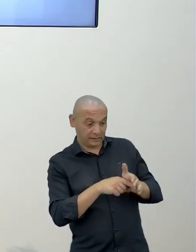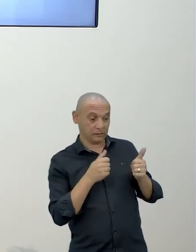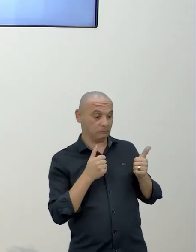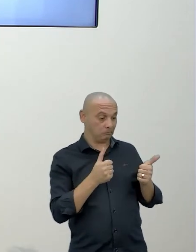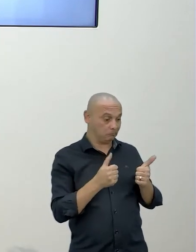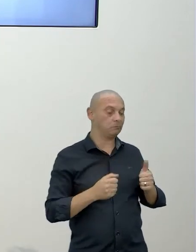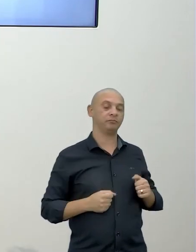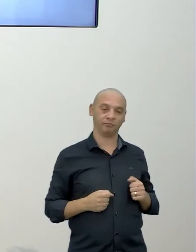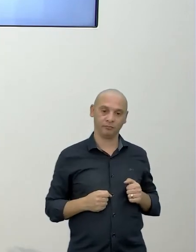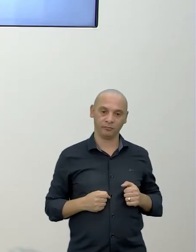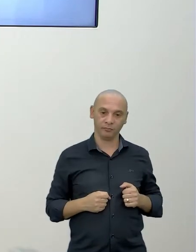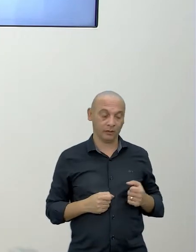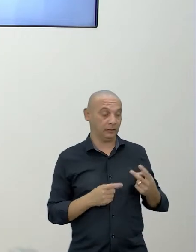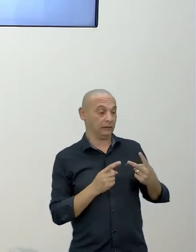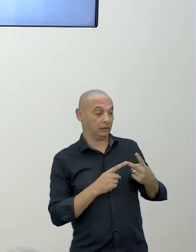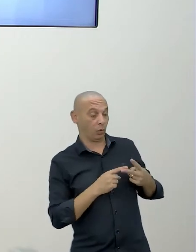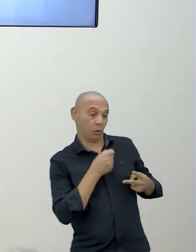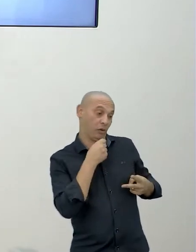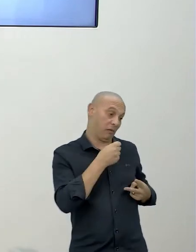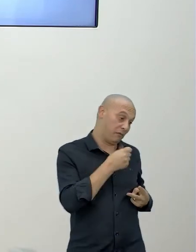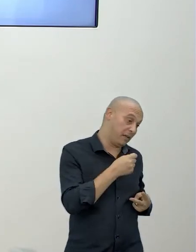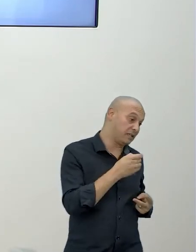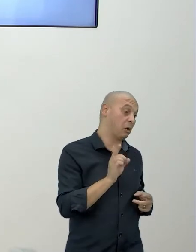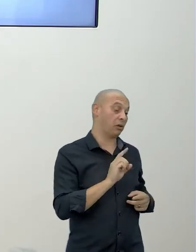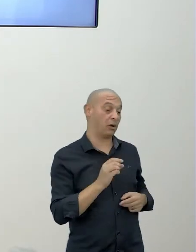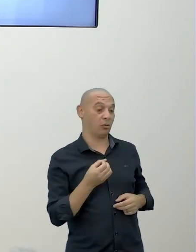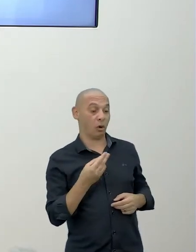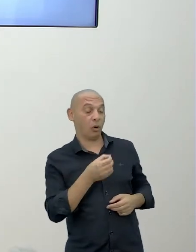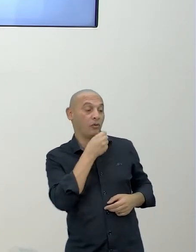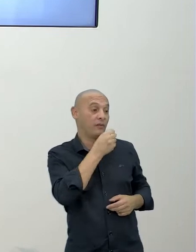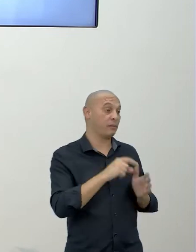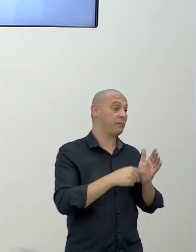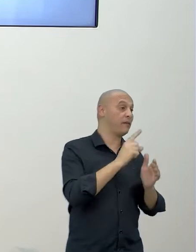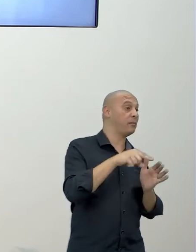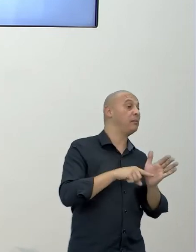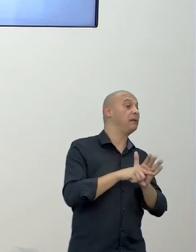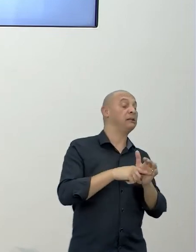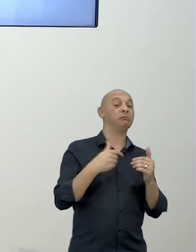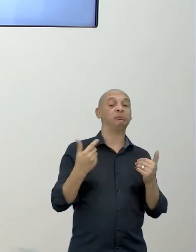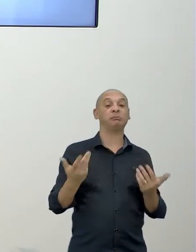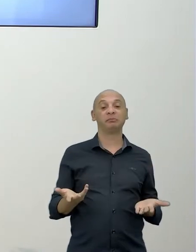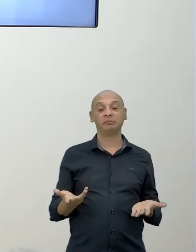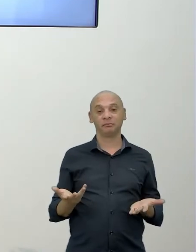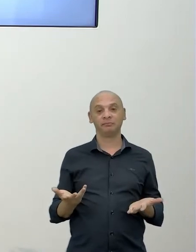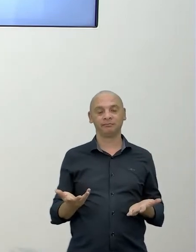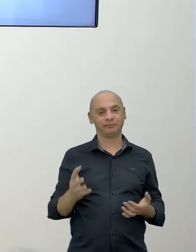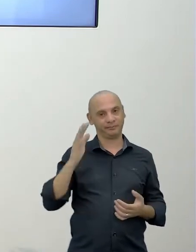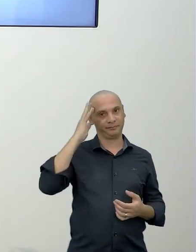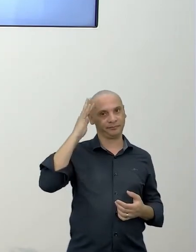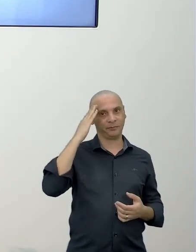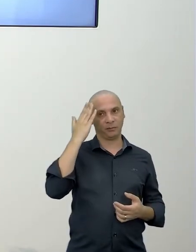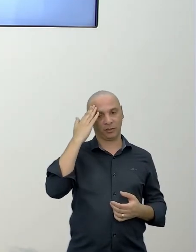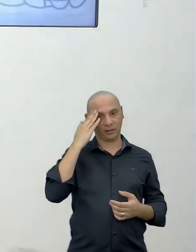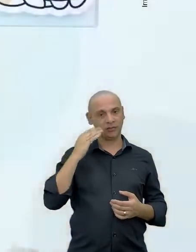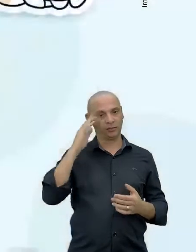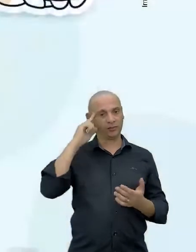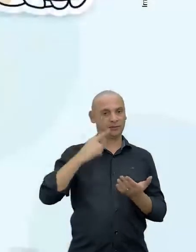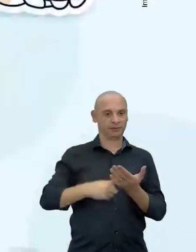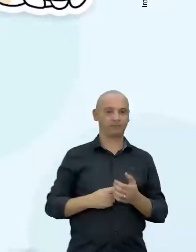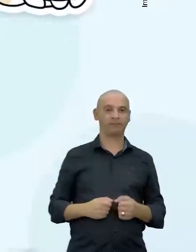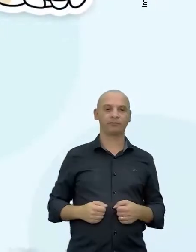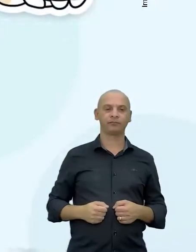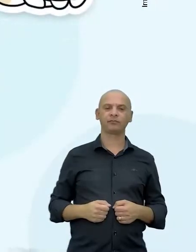feito. Qual vai ser a ordem das coisas que eu vou fazer. Primeiro eu vou pesquisar o material para depois fazer as entrevistas, ou sei lá, eu vou